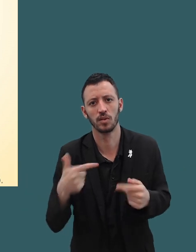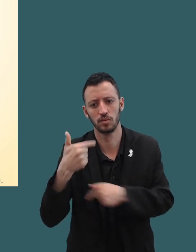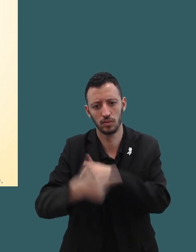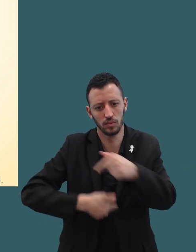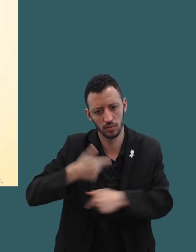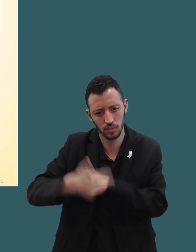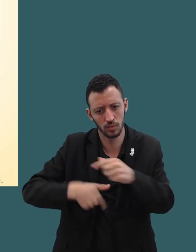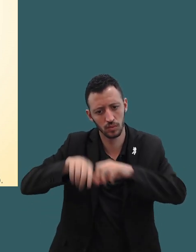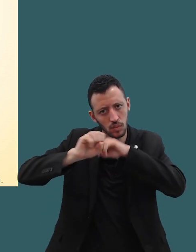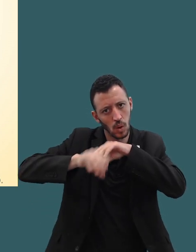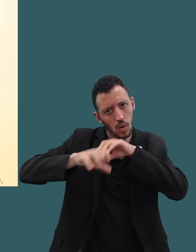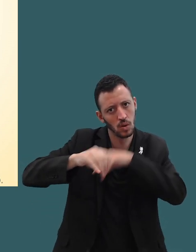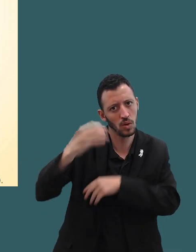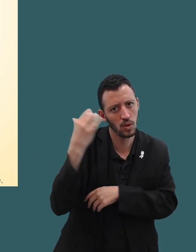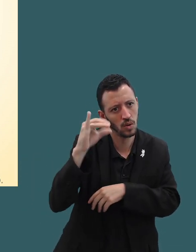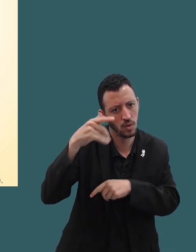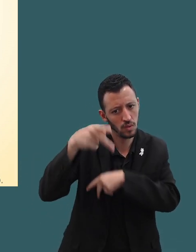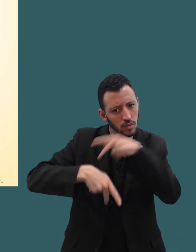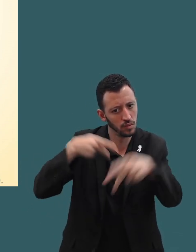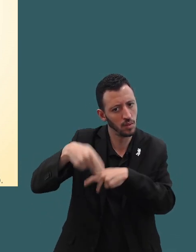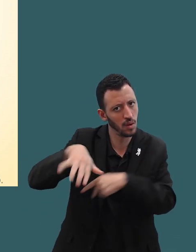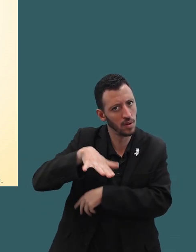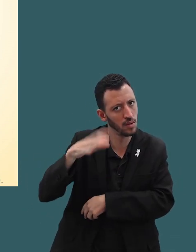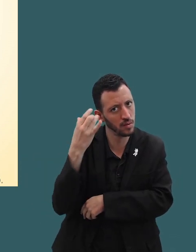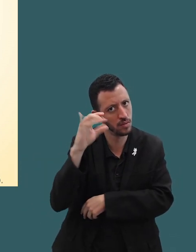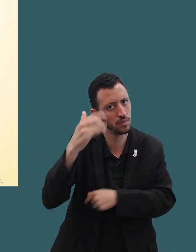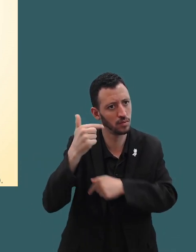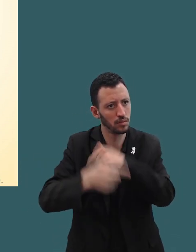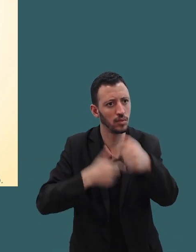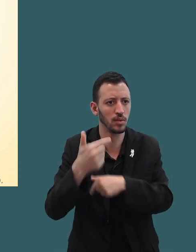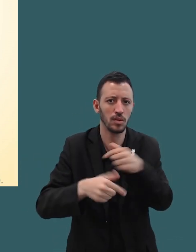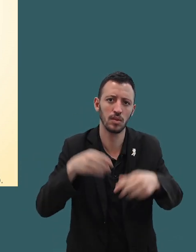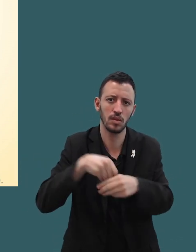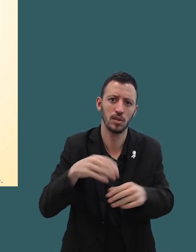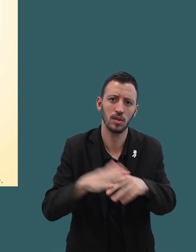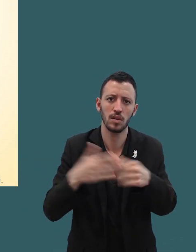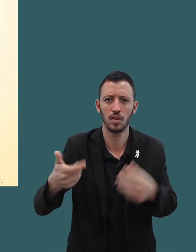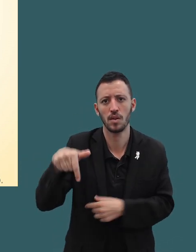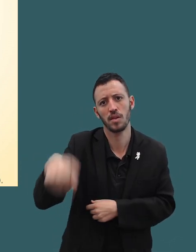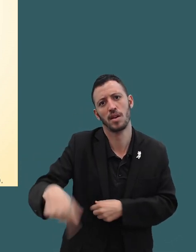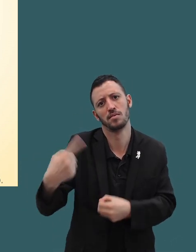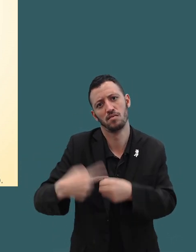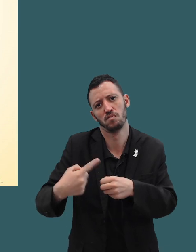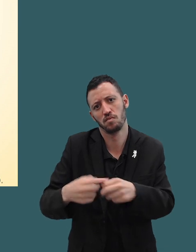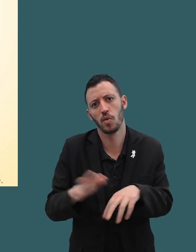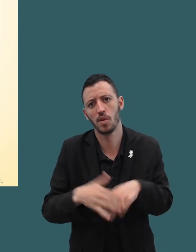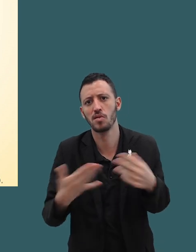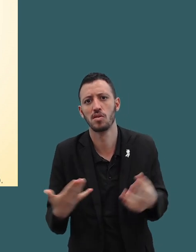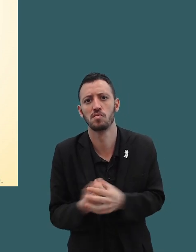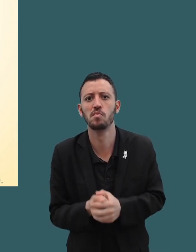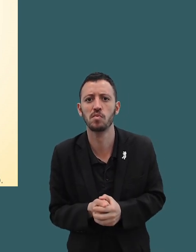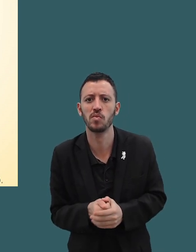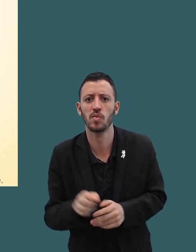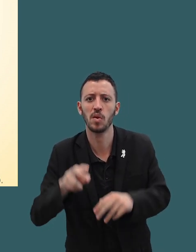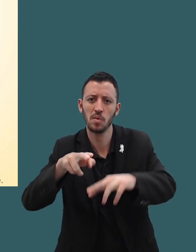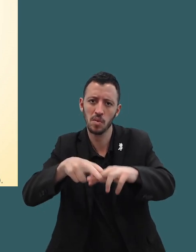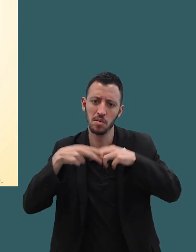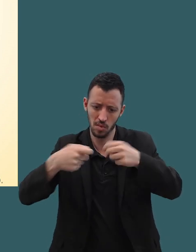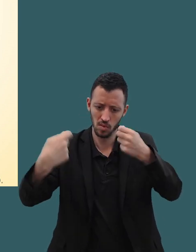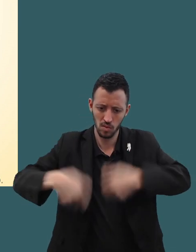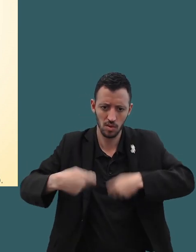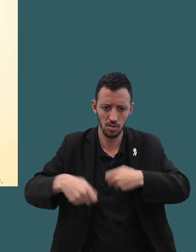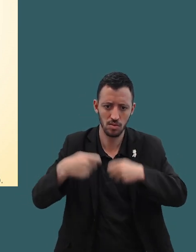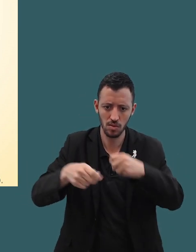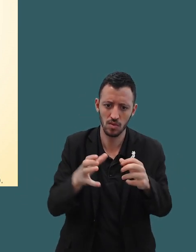esse trabalho de educação científica, de popularização da ciência, é um trabalho de cidadania. Então, por isso é